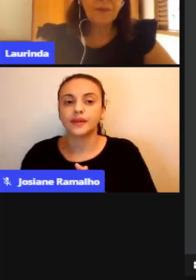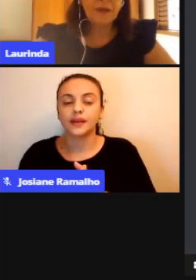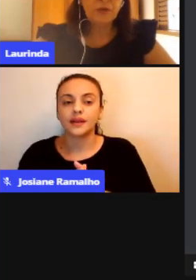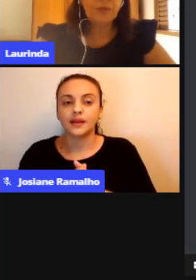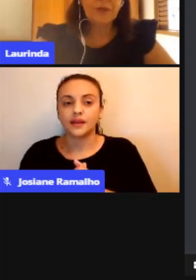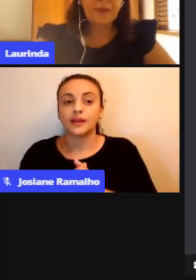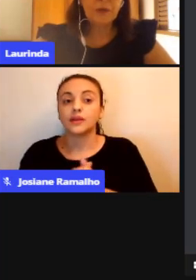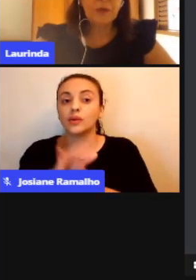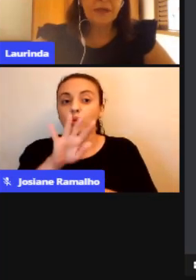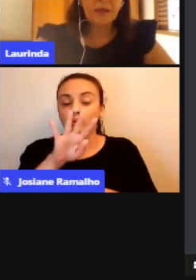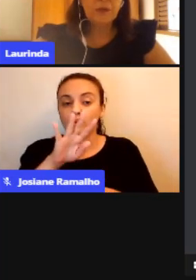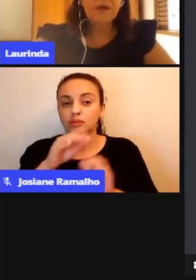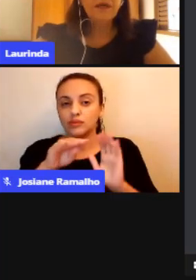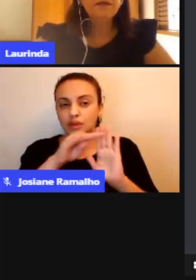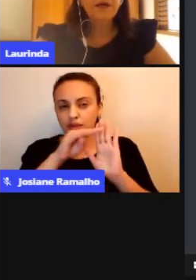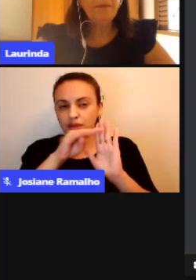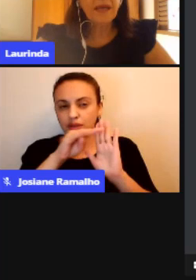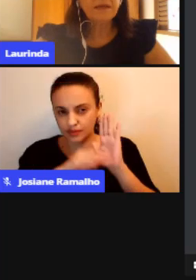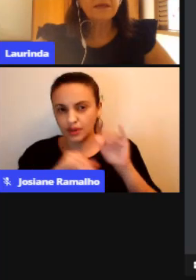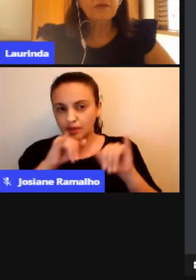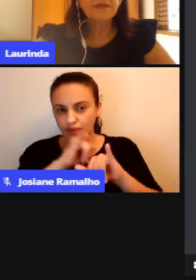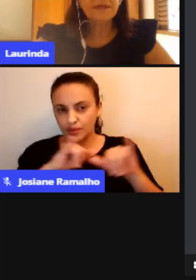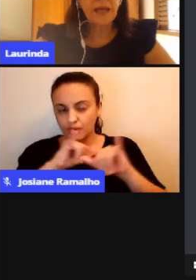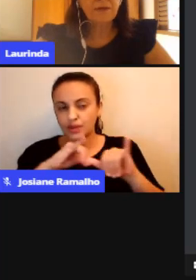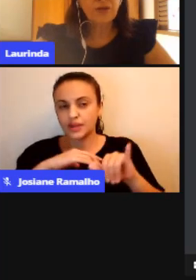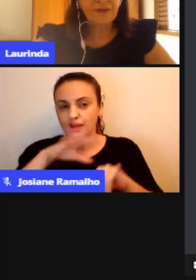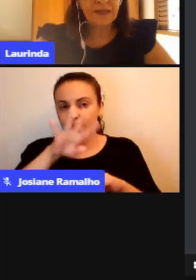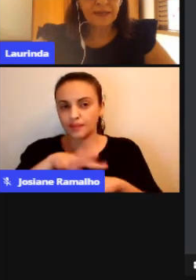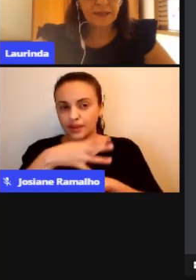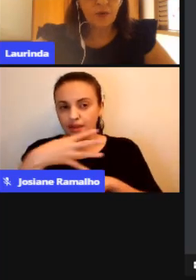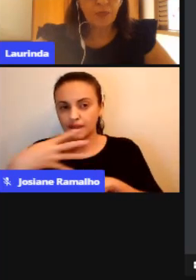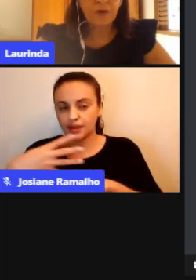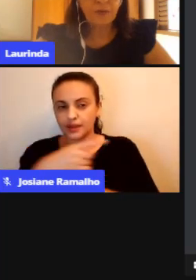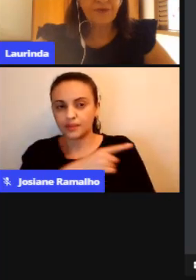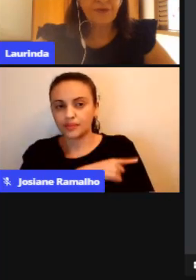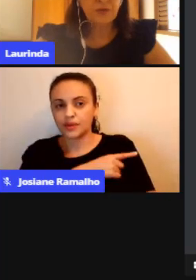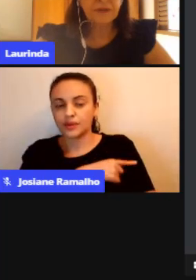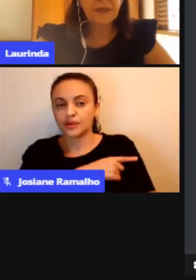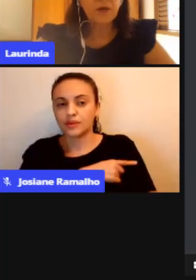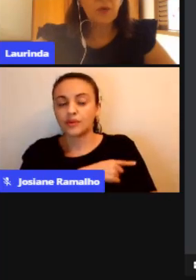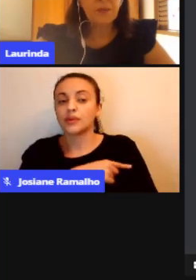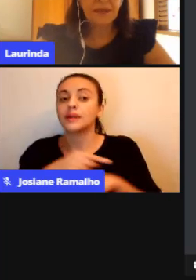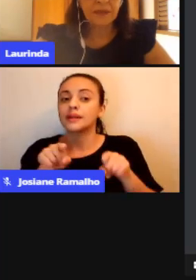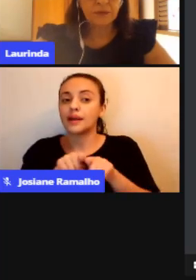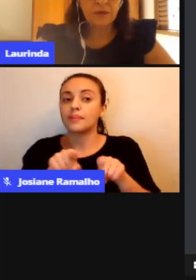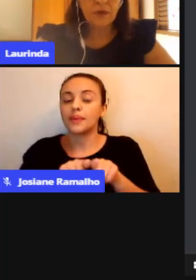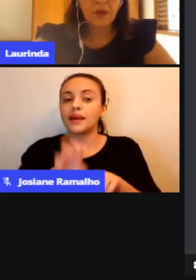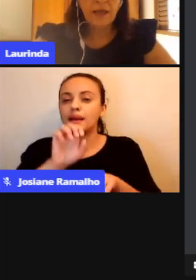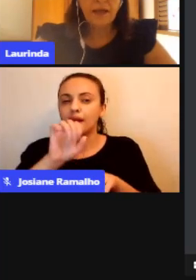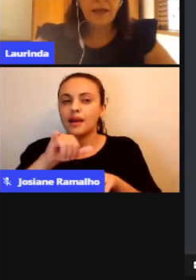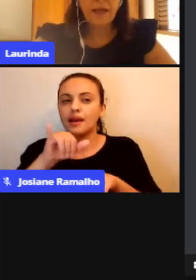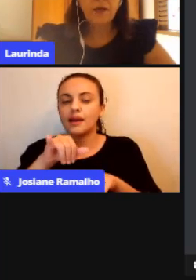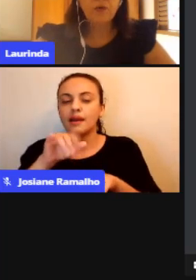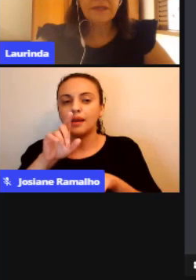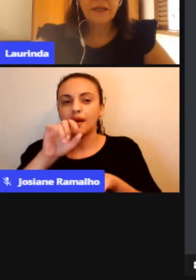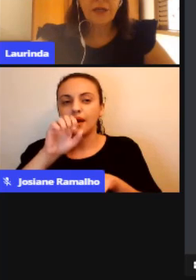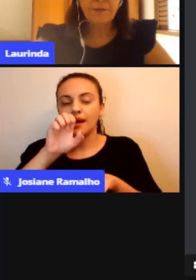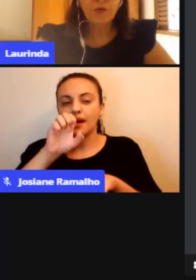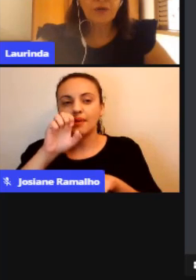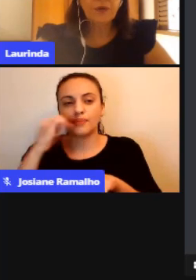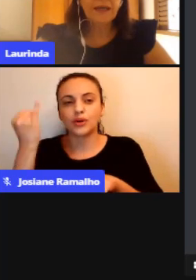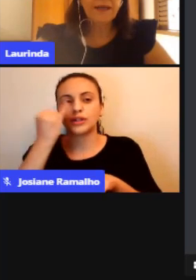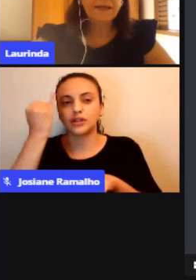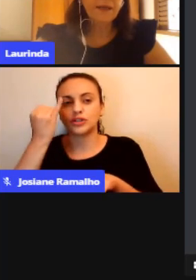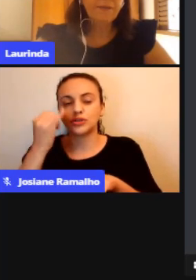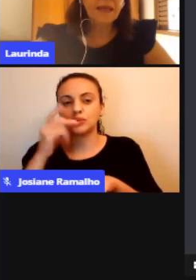de acompanhamento do primeiro ano também são os critérios de avaliação que o professor está acompanhando. Eu